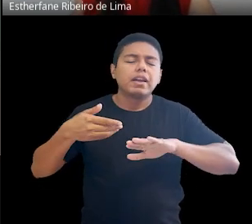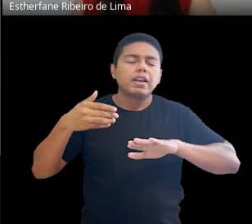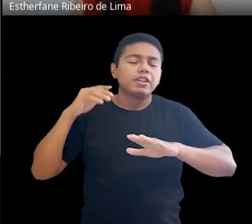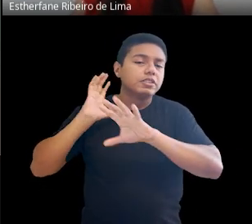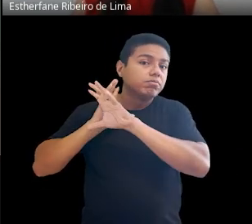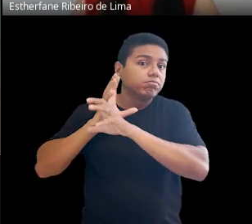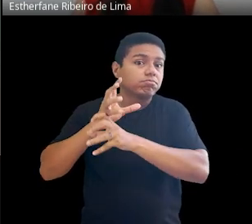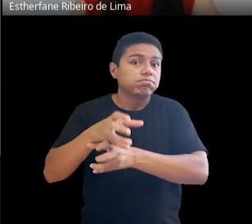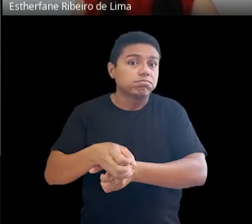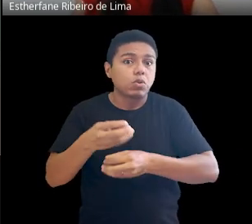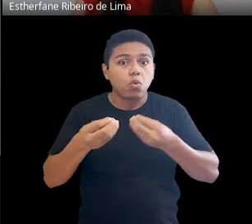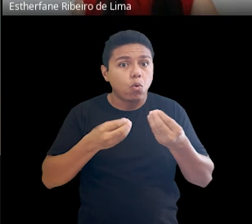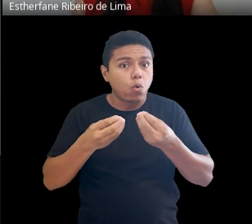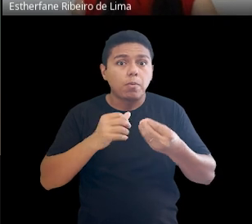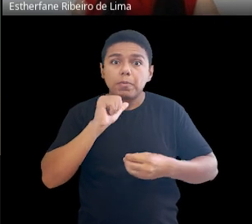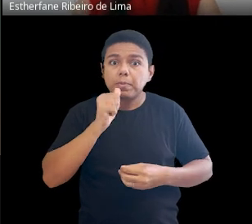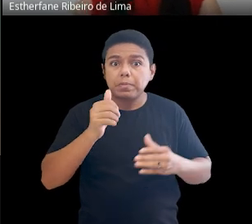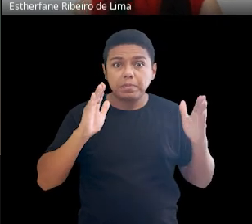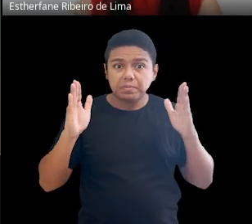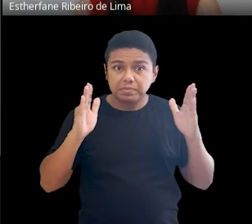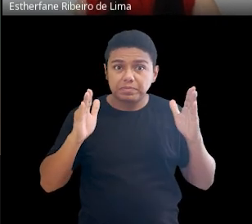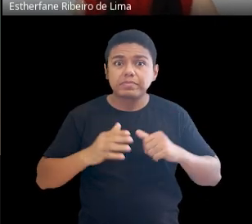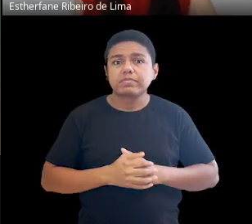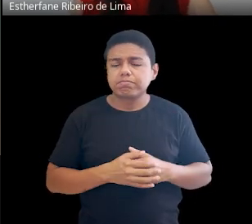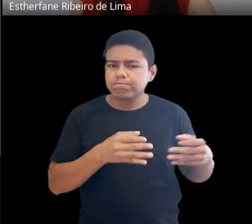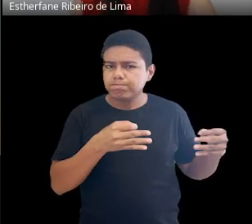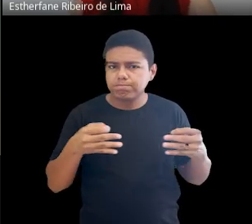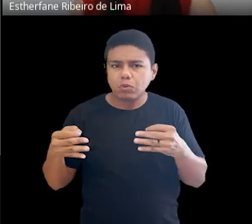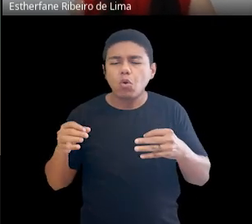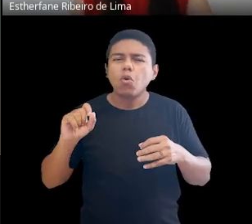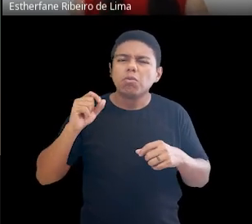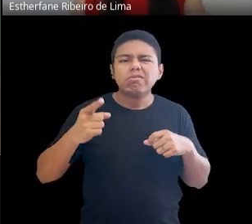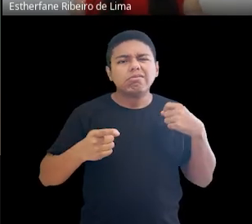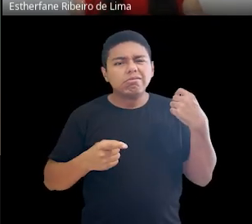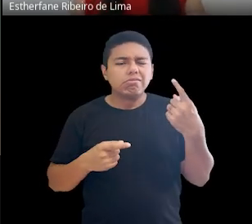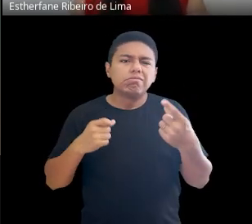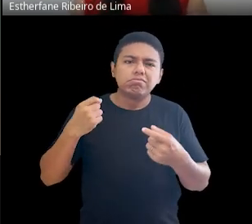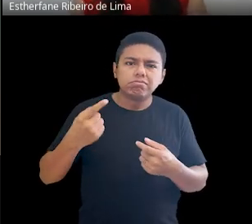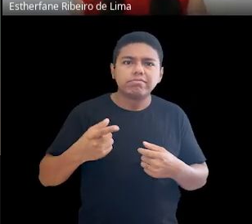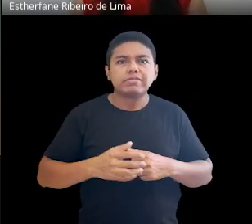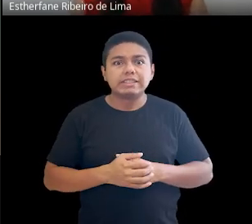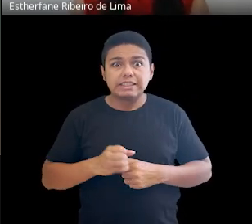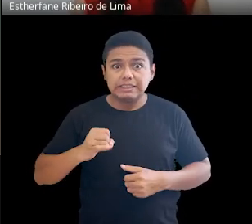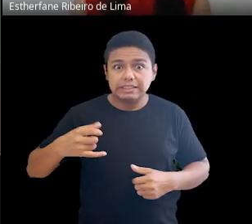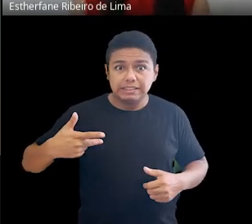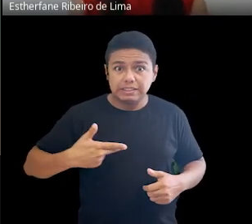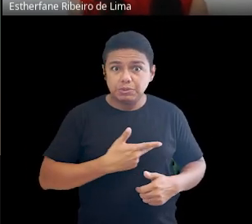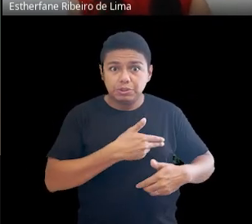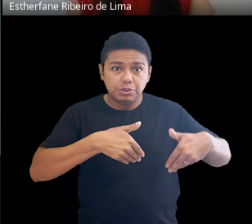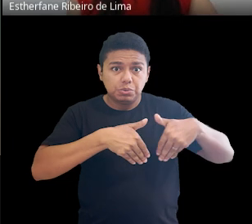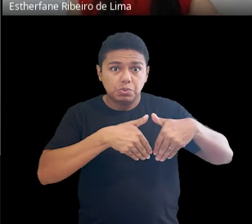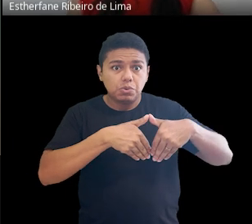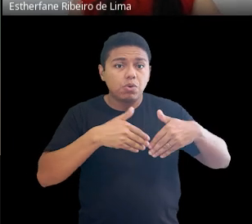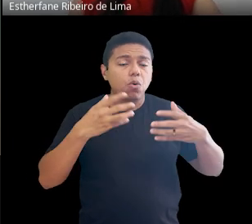importante saber sobre a regularidade do ciclo menstrual. Era regular? Era irregular? Se tem cirurgia prévia no útero e nas mamas? Se